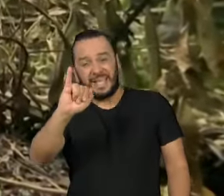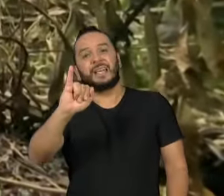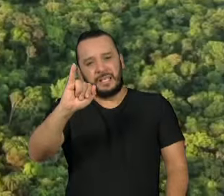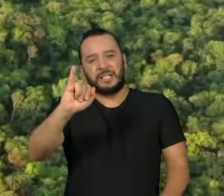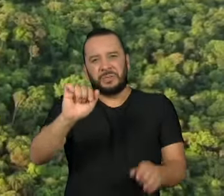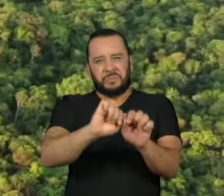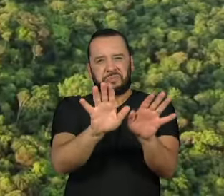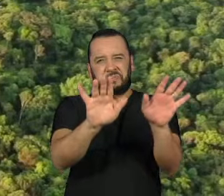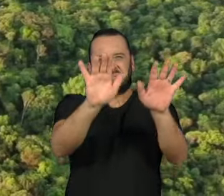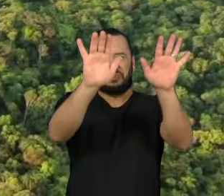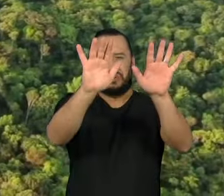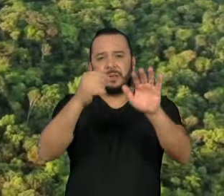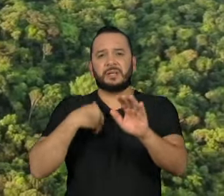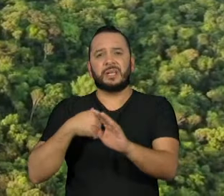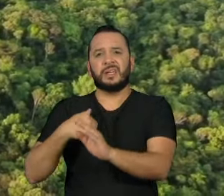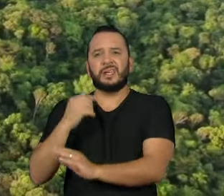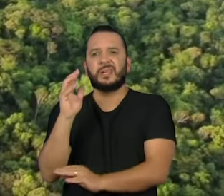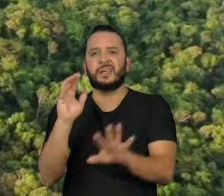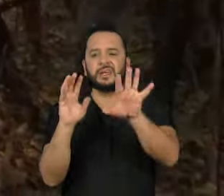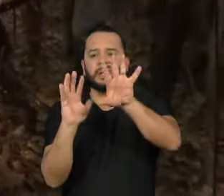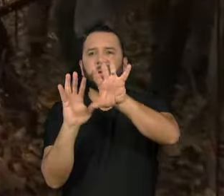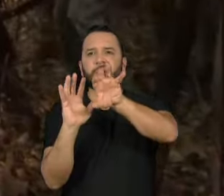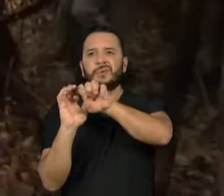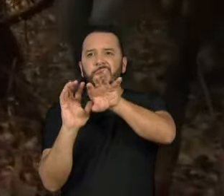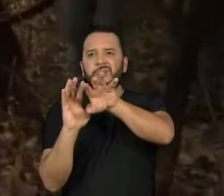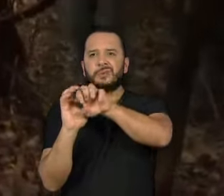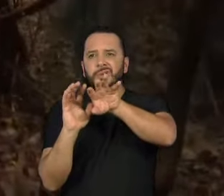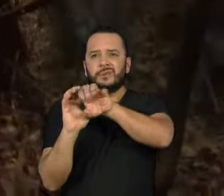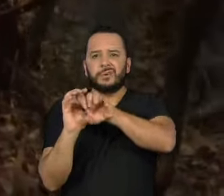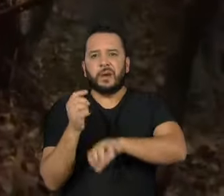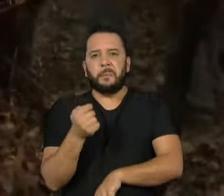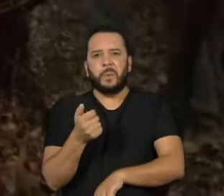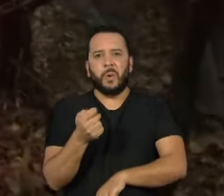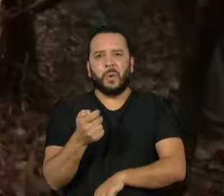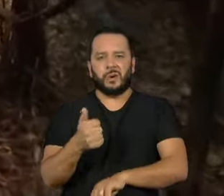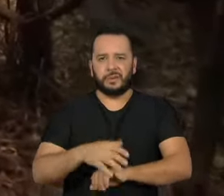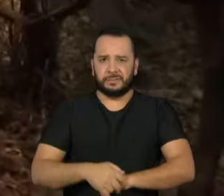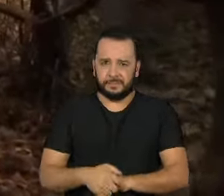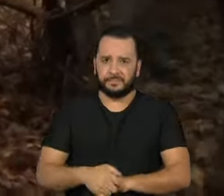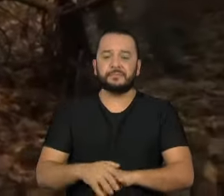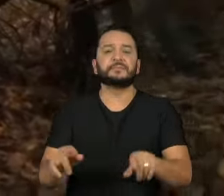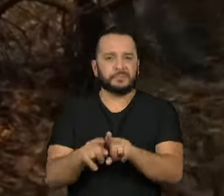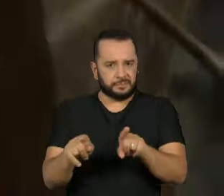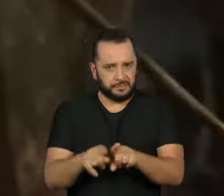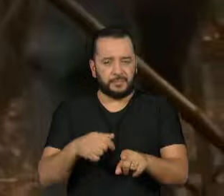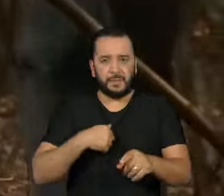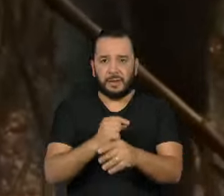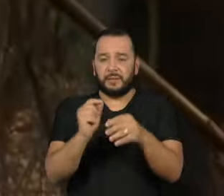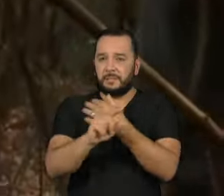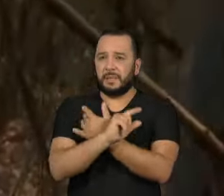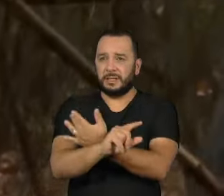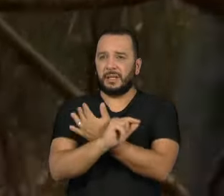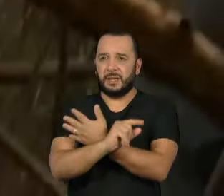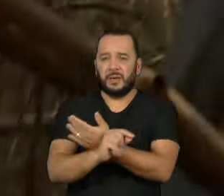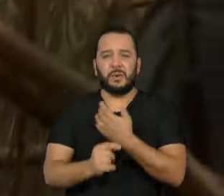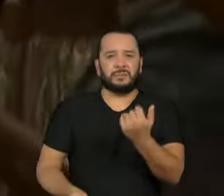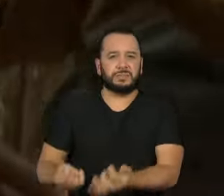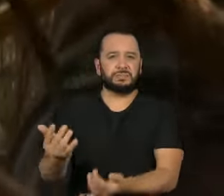que consegue absorver. Os incêndios voltam a atingir o Pantanal, após onda de fogo